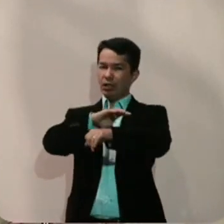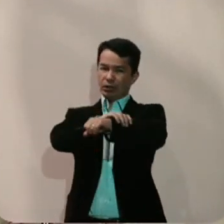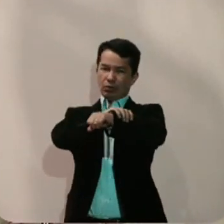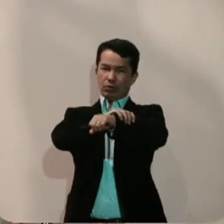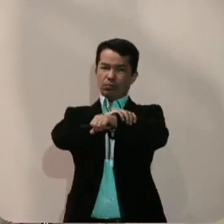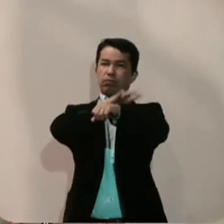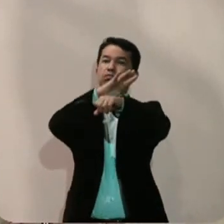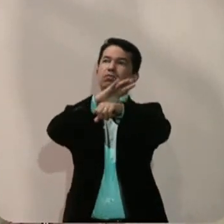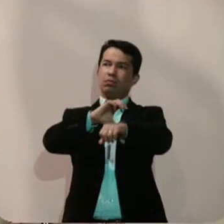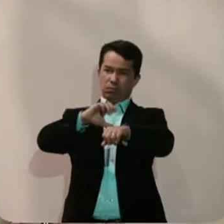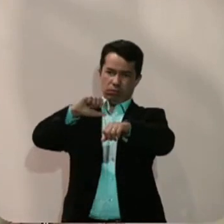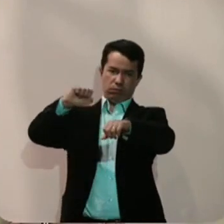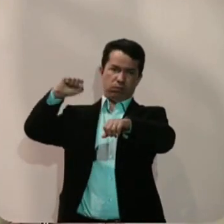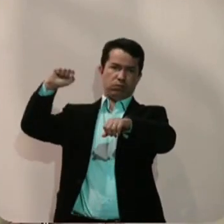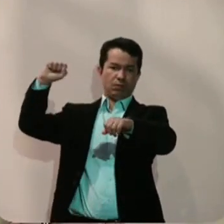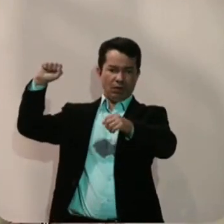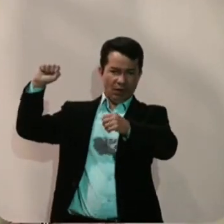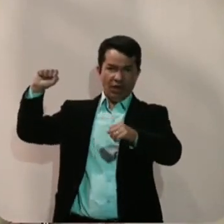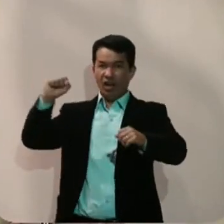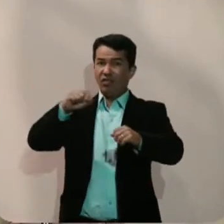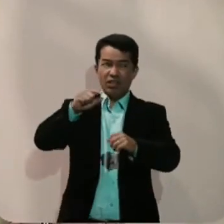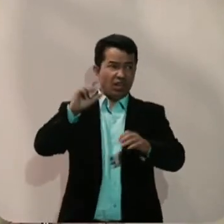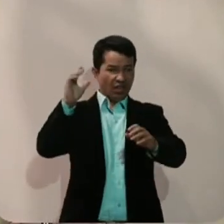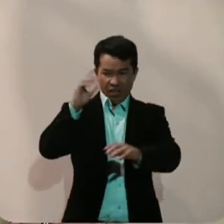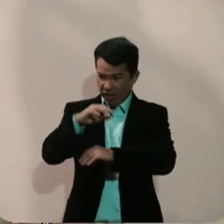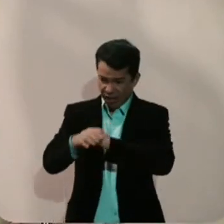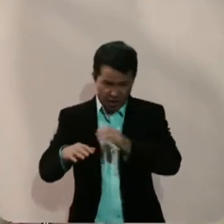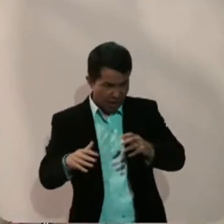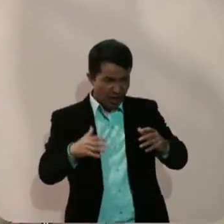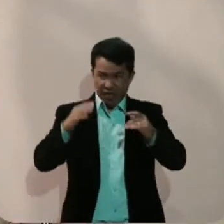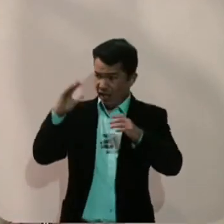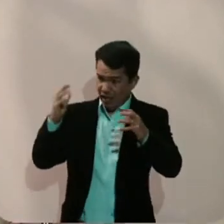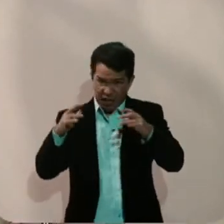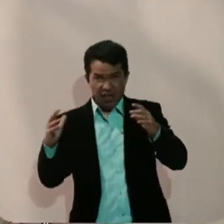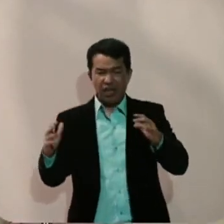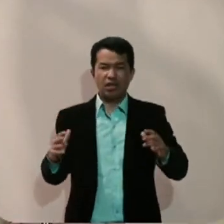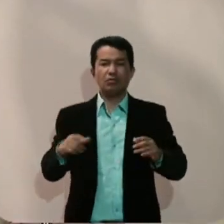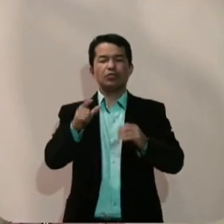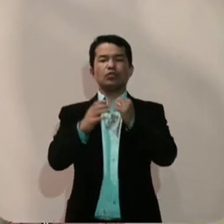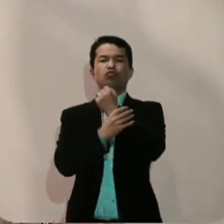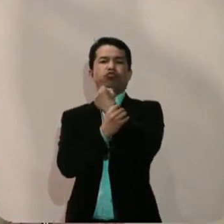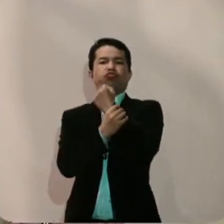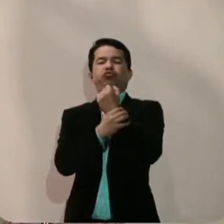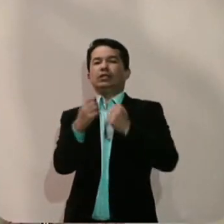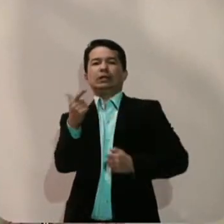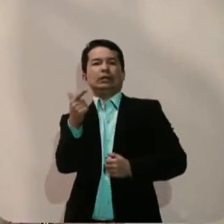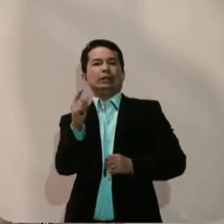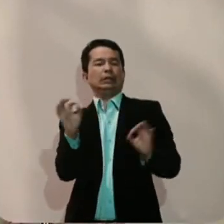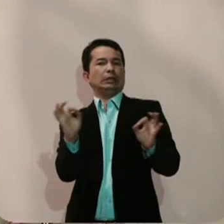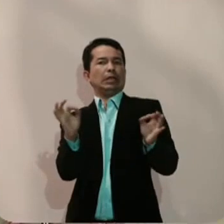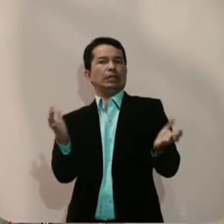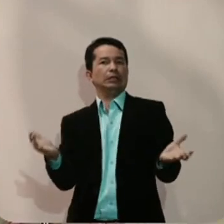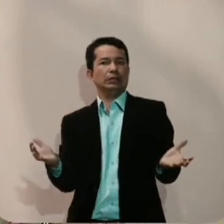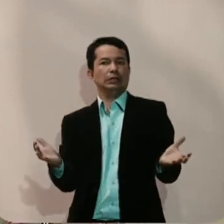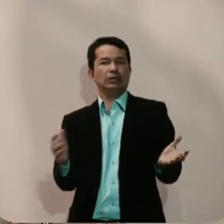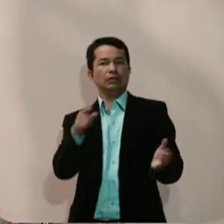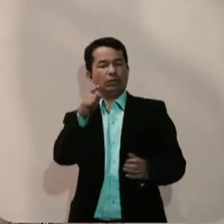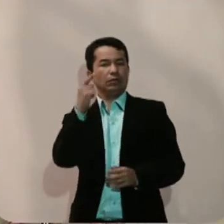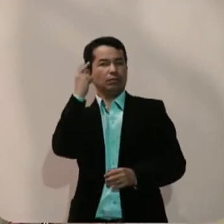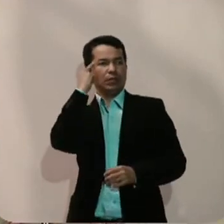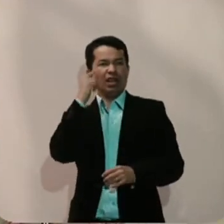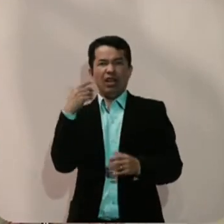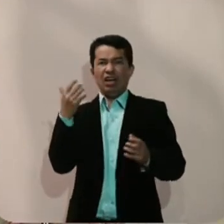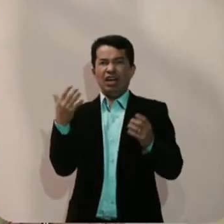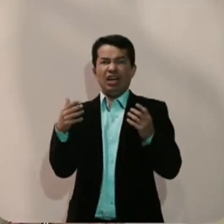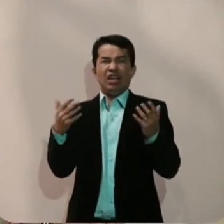nós. E talvez esteja acontecendo isso. Ele tirou isso, tirou aquilo outro, você está olhando dizendo: e agora? O que eu vou fazer?